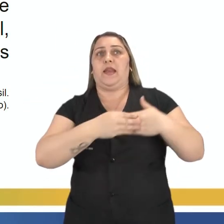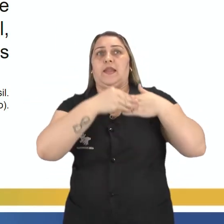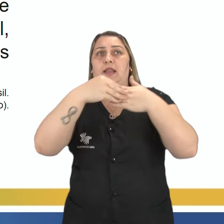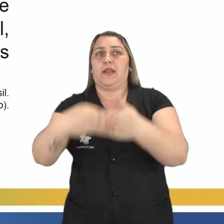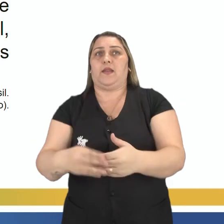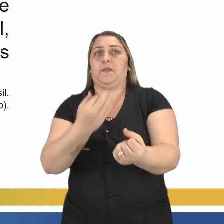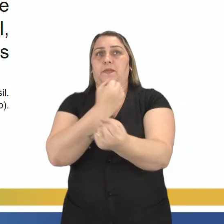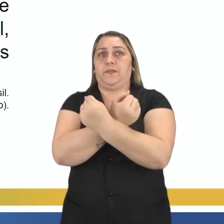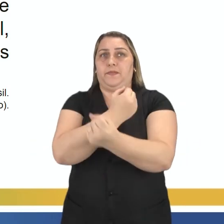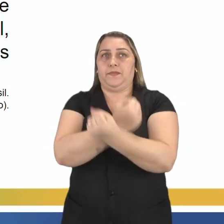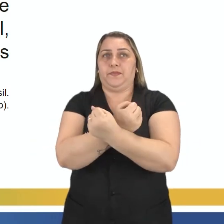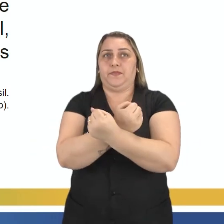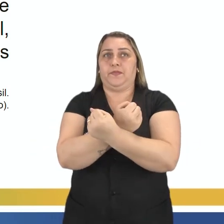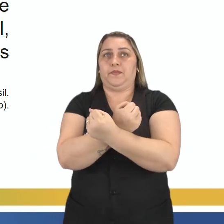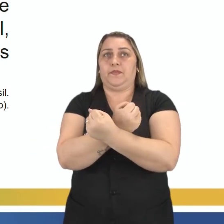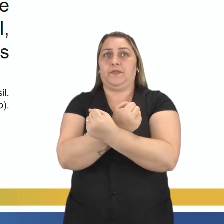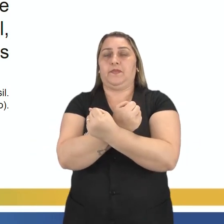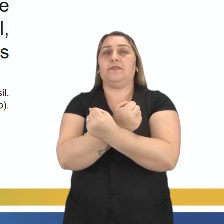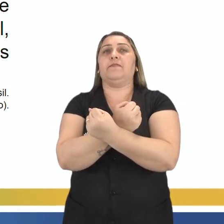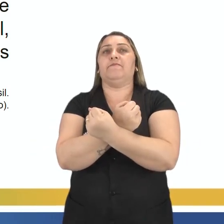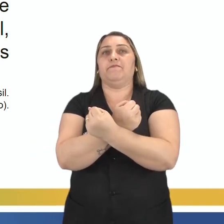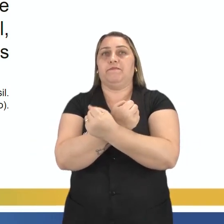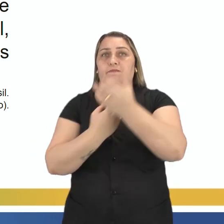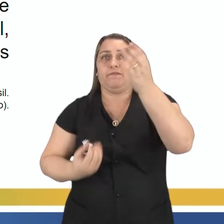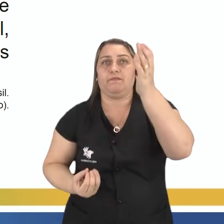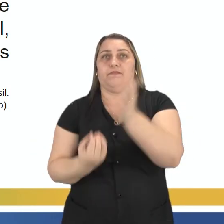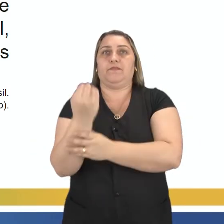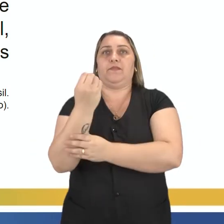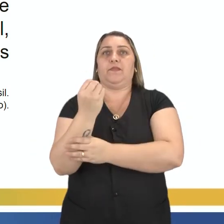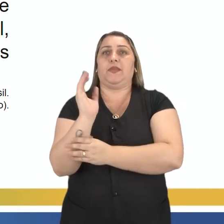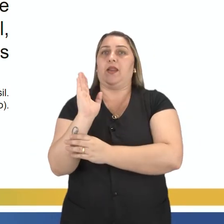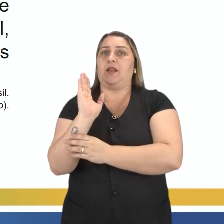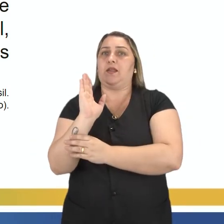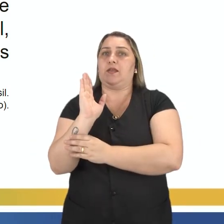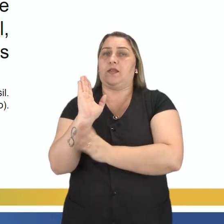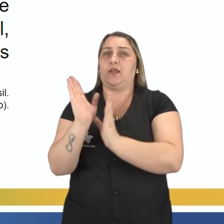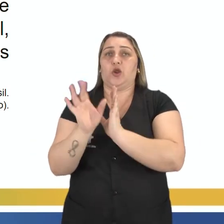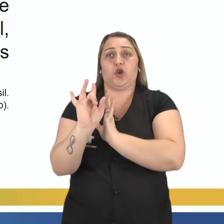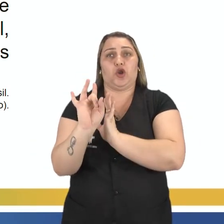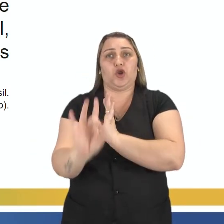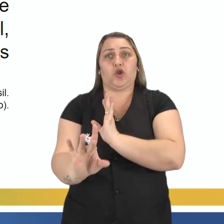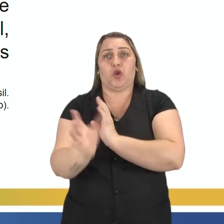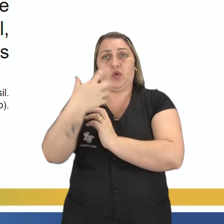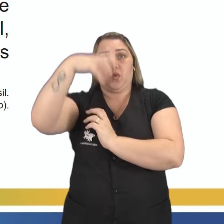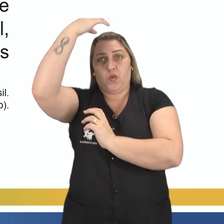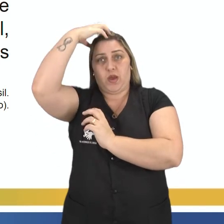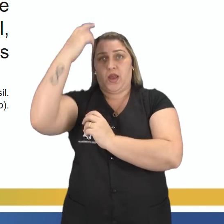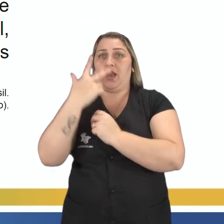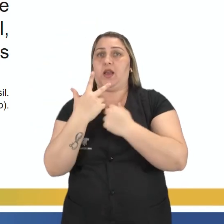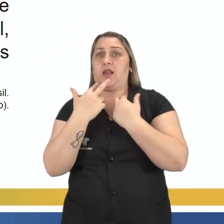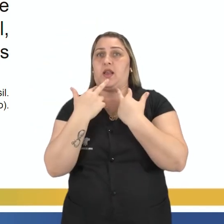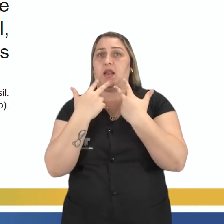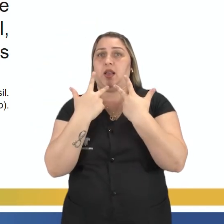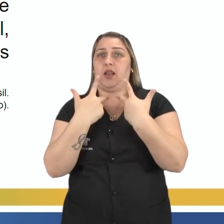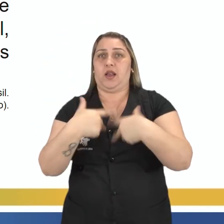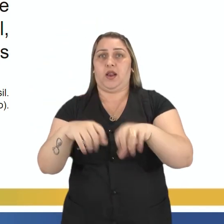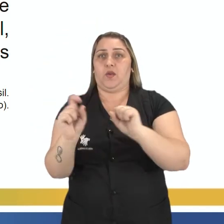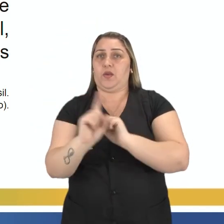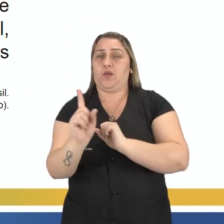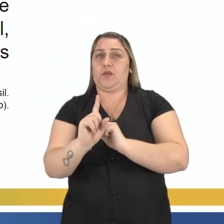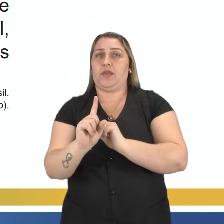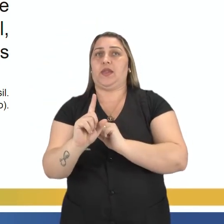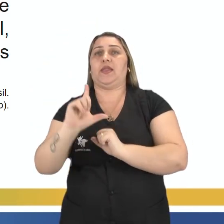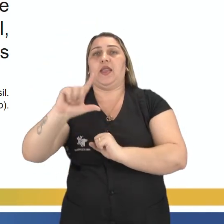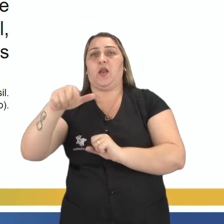africanos trazidos como escravos. E esta descoberta não se restringia apenas ao reino linguístico, estendia-se também